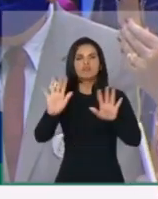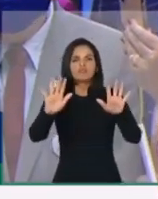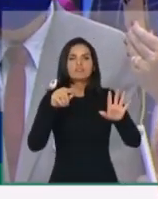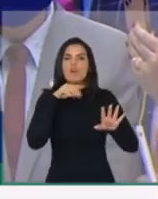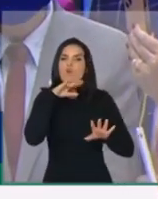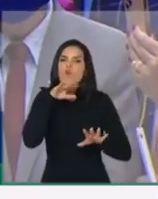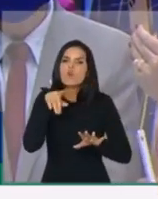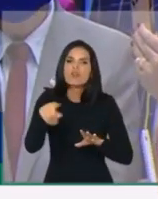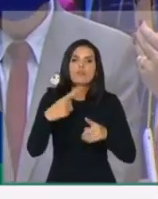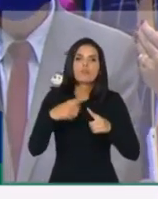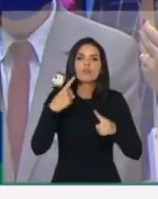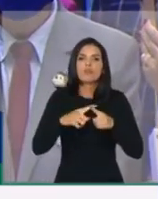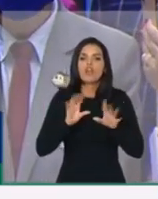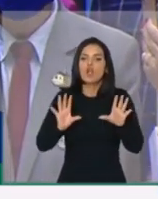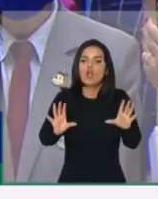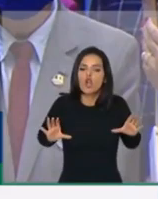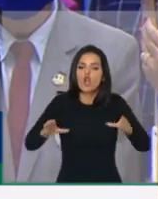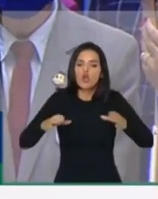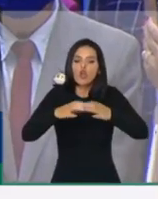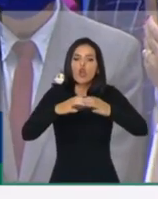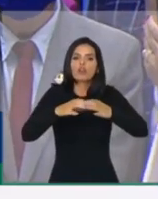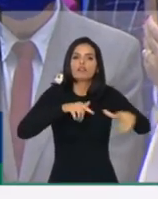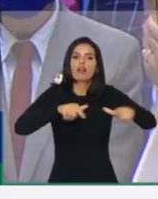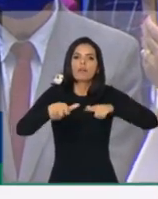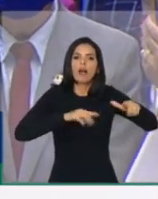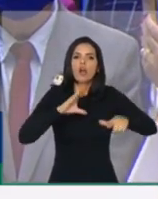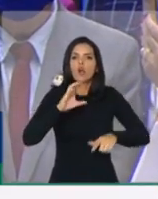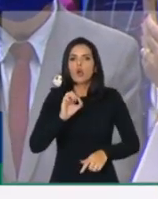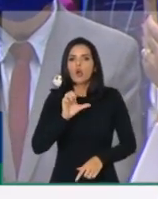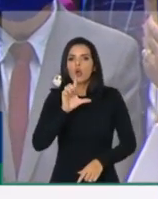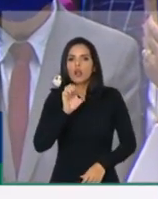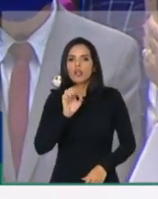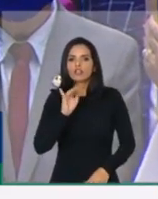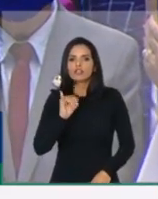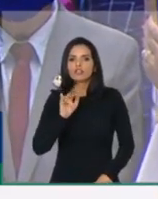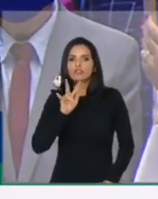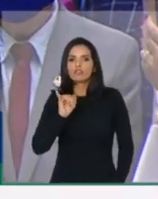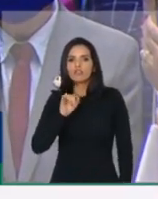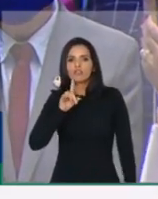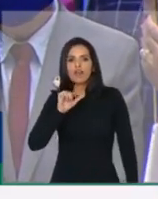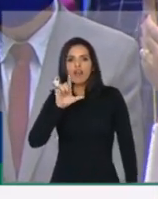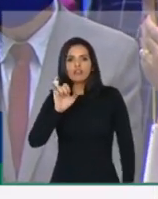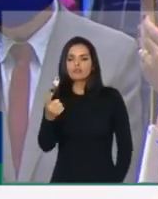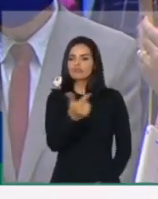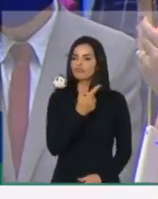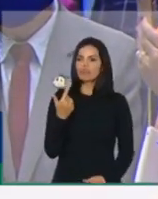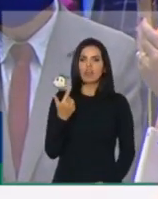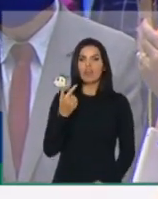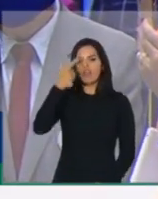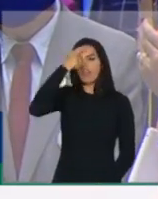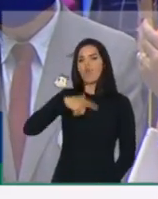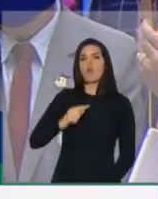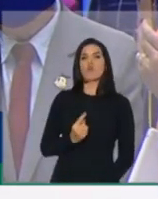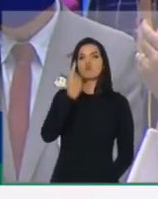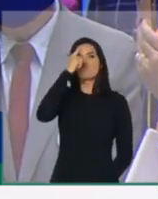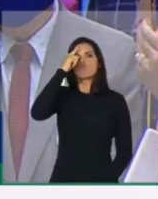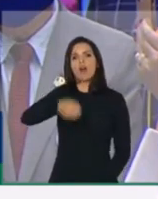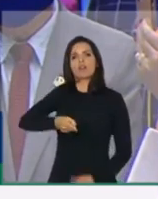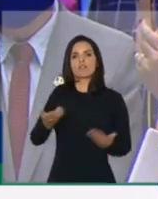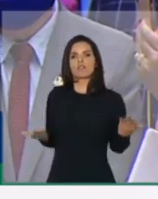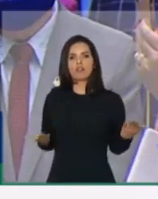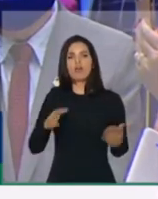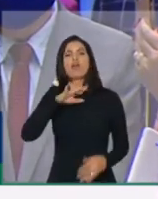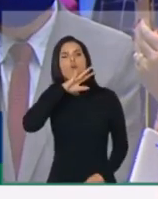porque distorce o princípio da coletividade e colegialidade de uma casa legislativa.